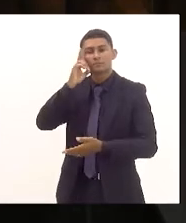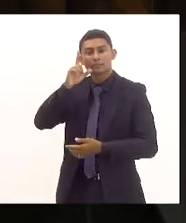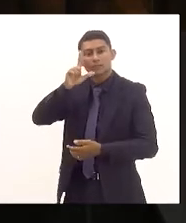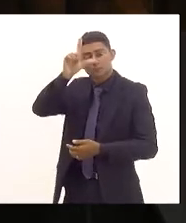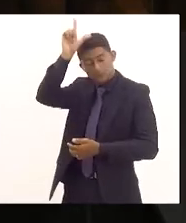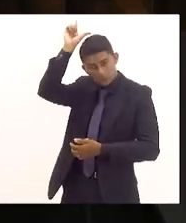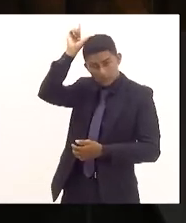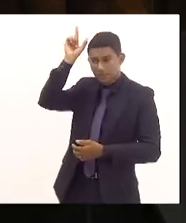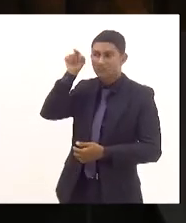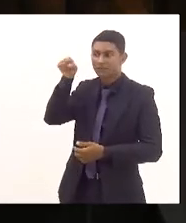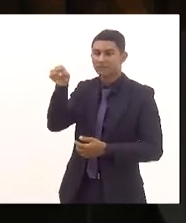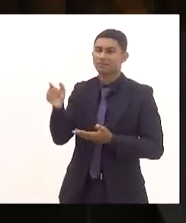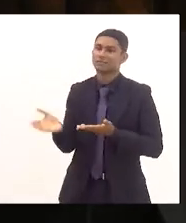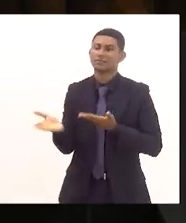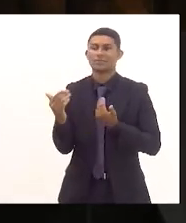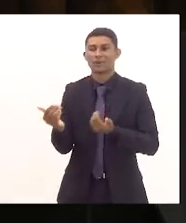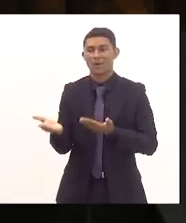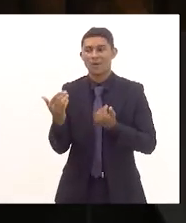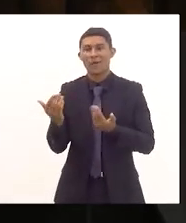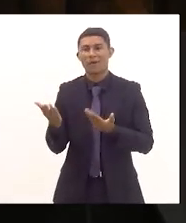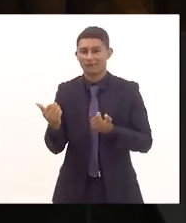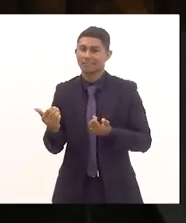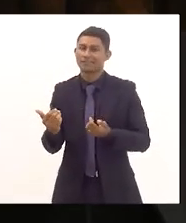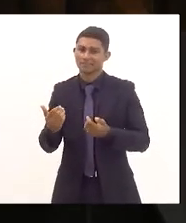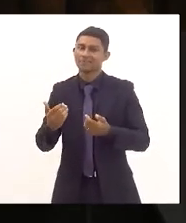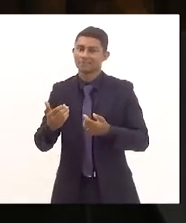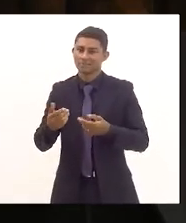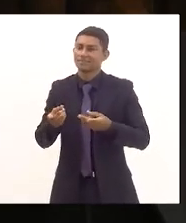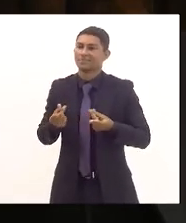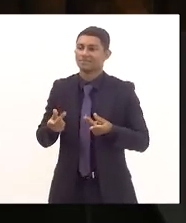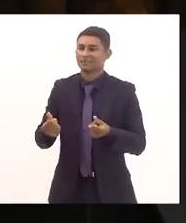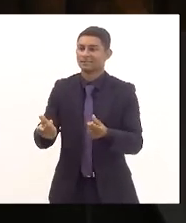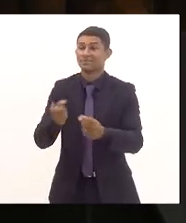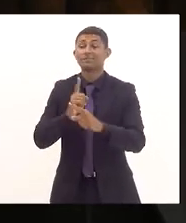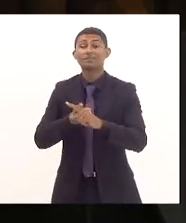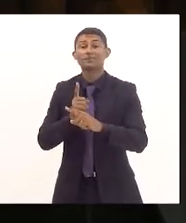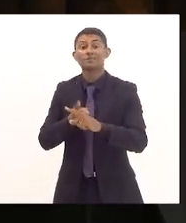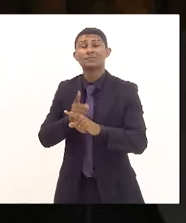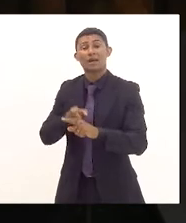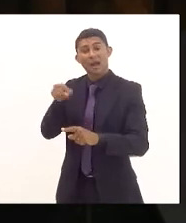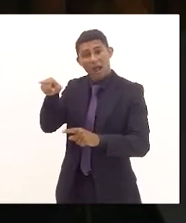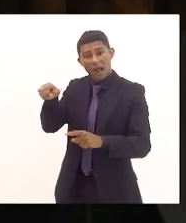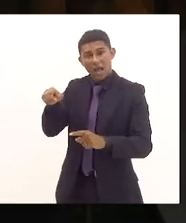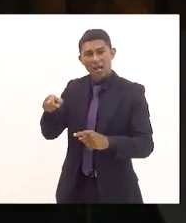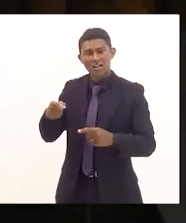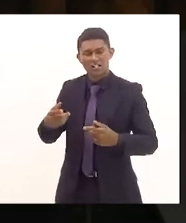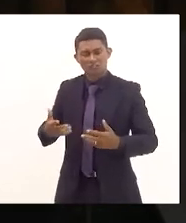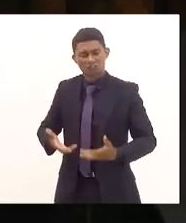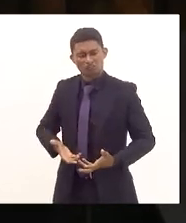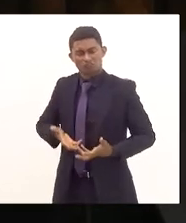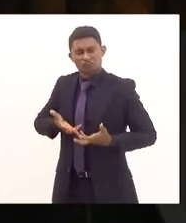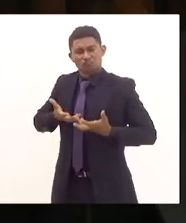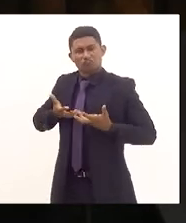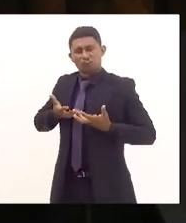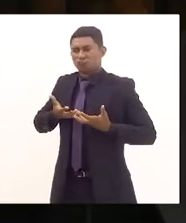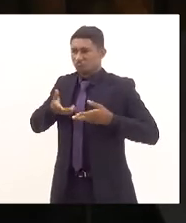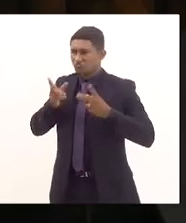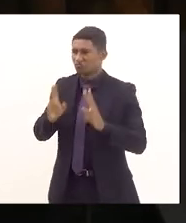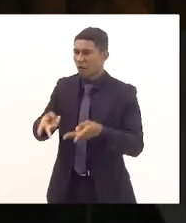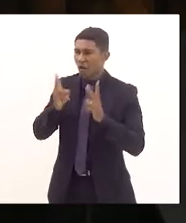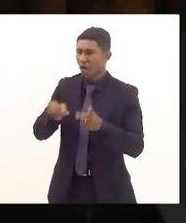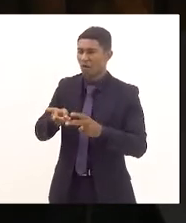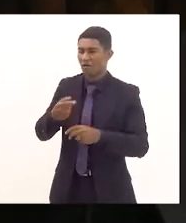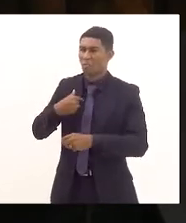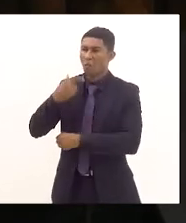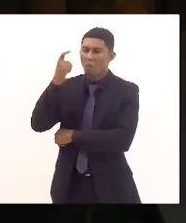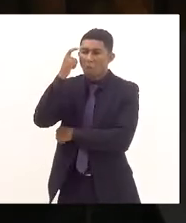na verdade é jovem é mais tempo é porque com esse vigor e com toda essa garra que rapaz eu quero ver